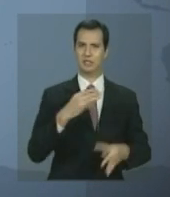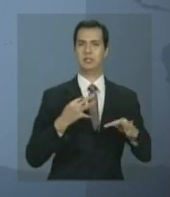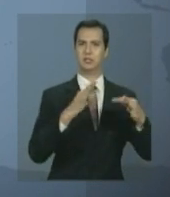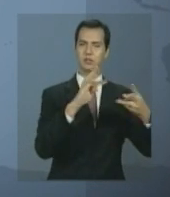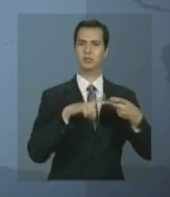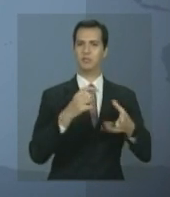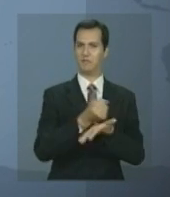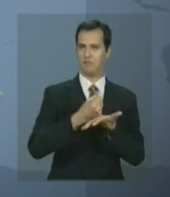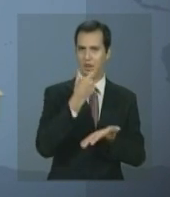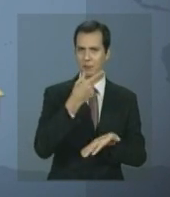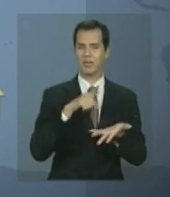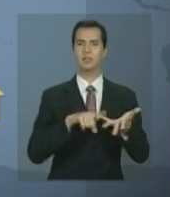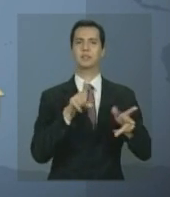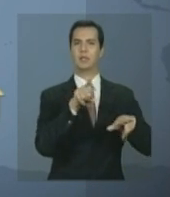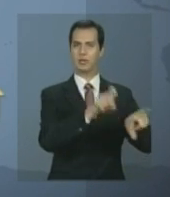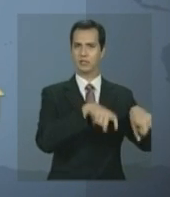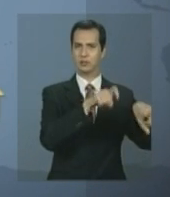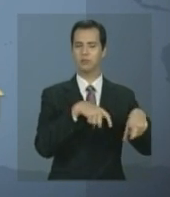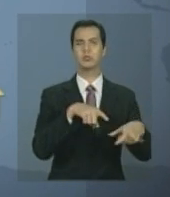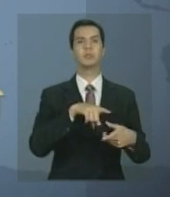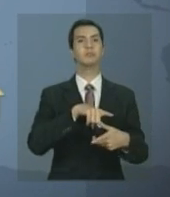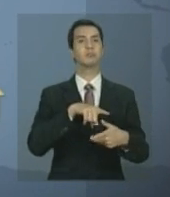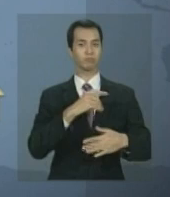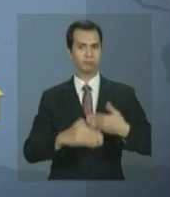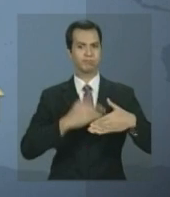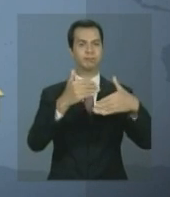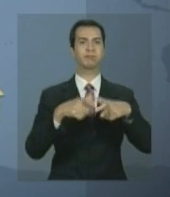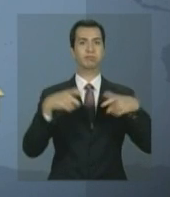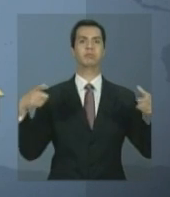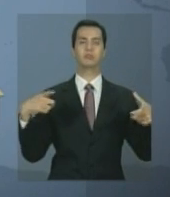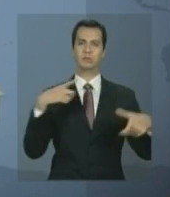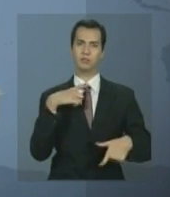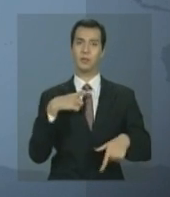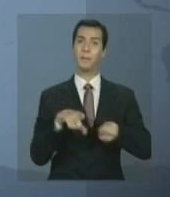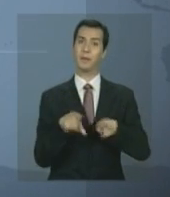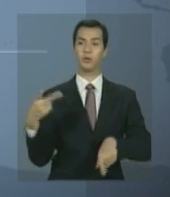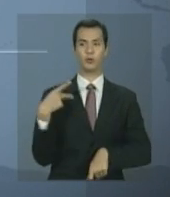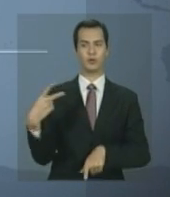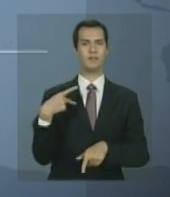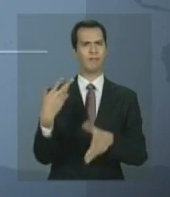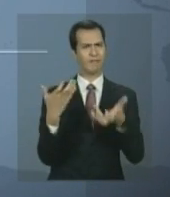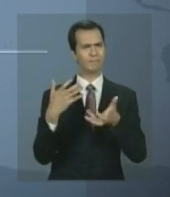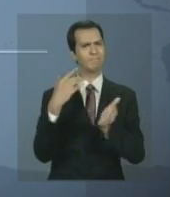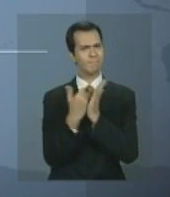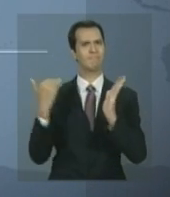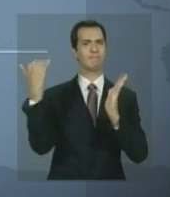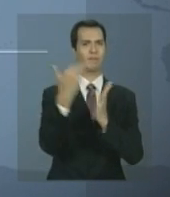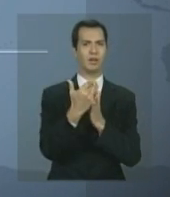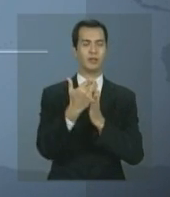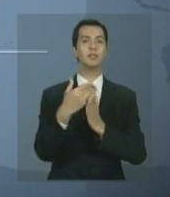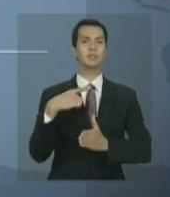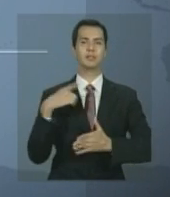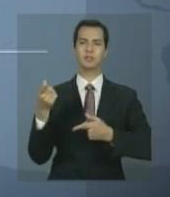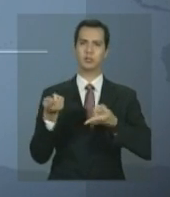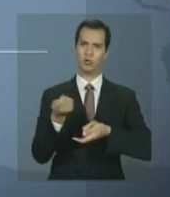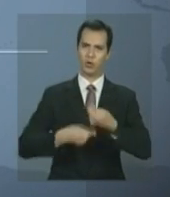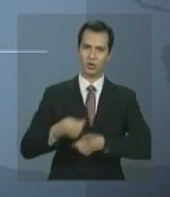farmácia e agricultura, vem aumentando, mas as duas nações querem mais. O intercâmbio comercial teve crescimento de mais